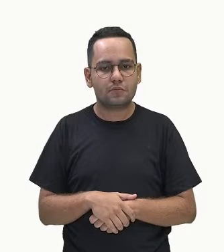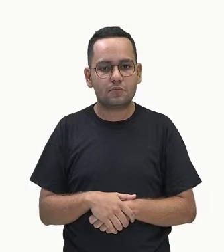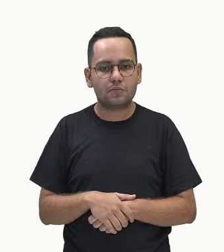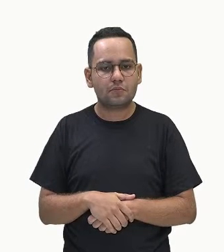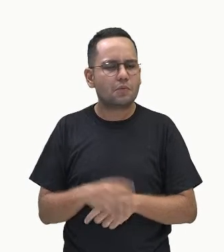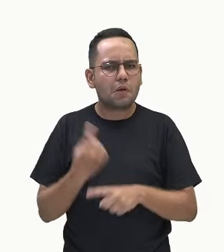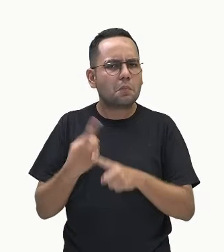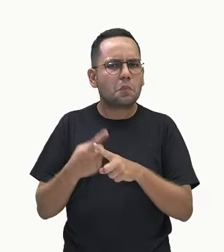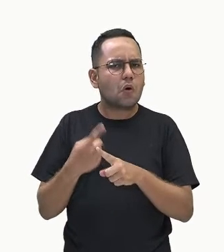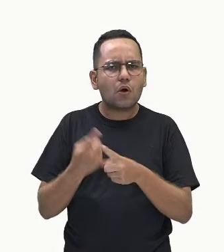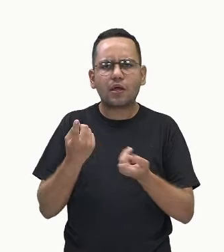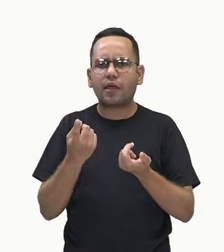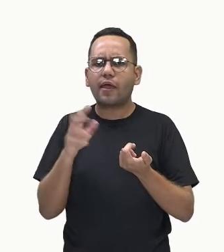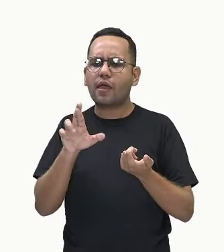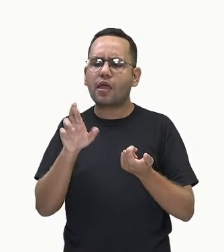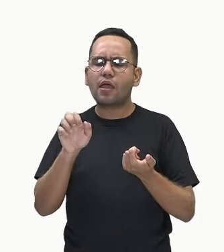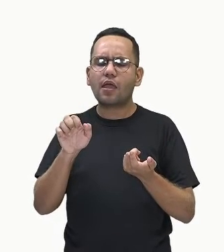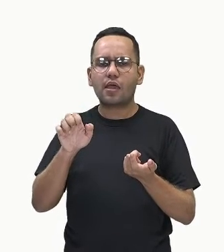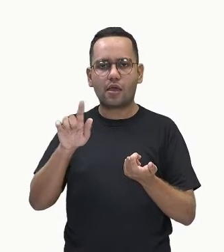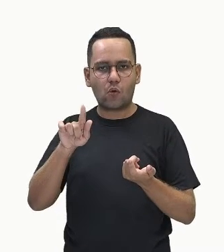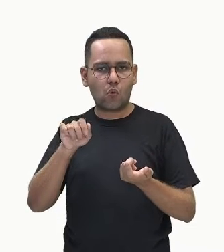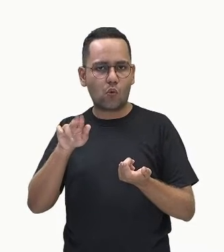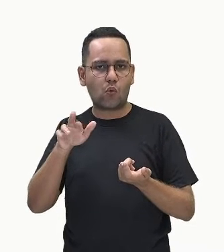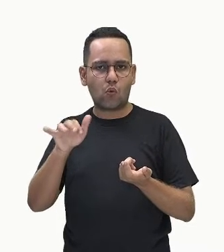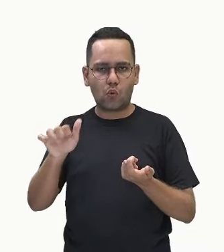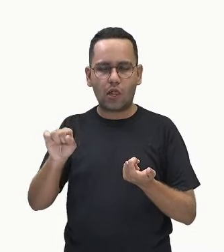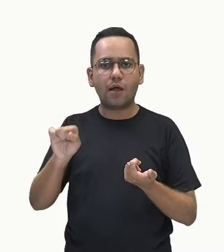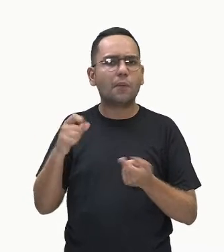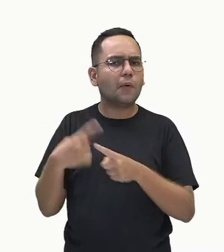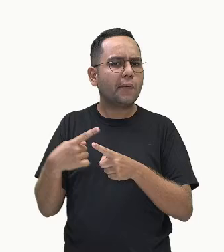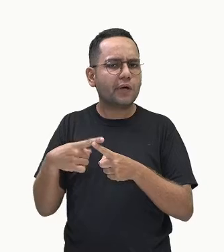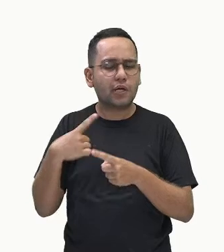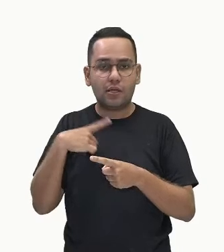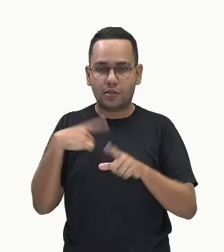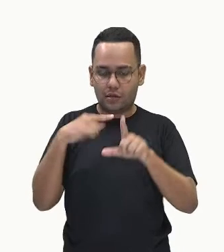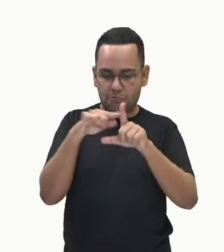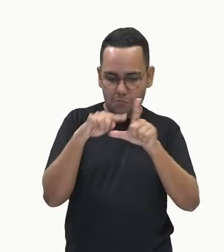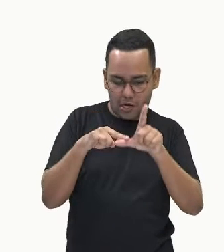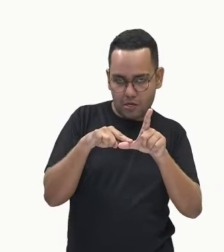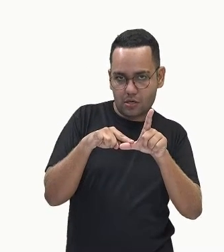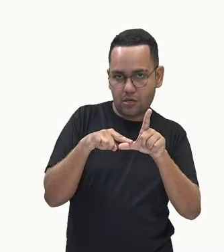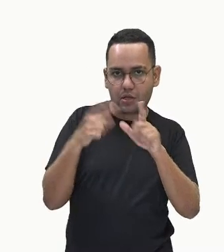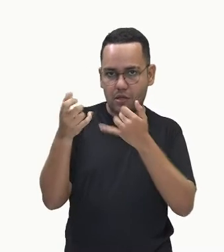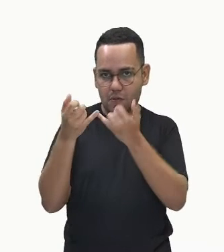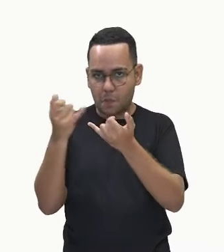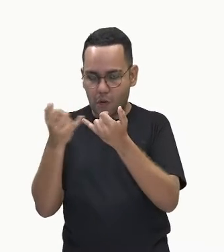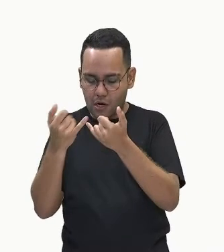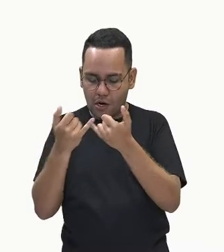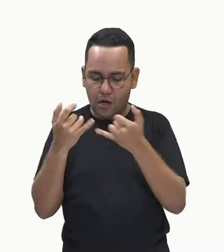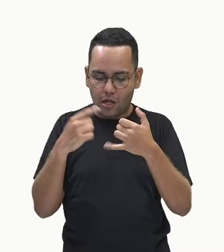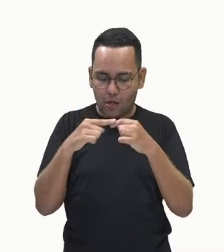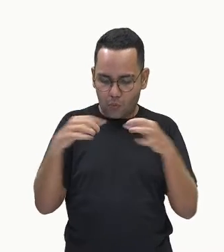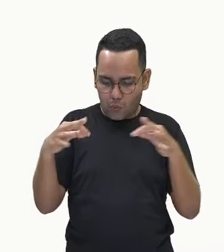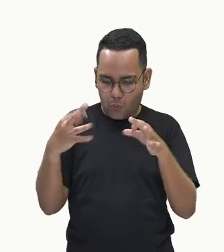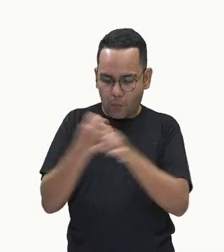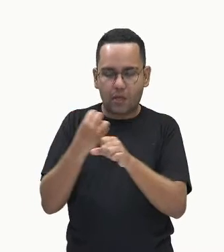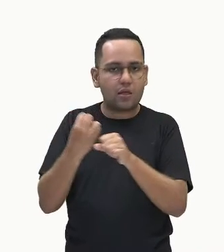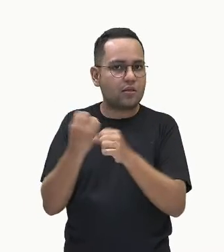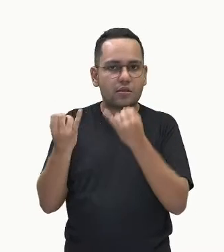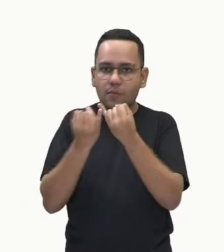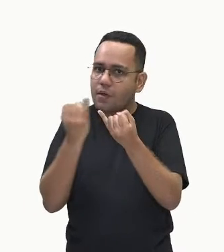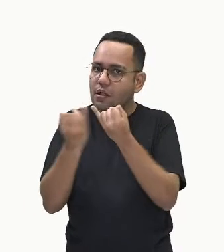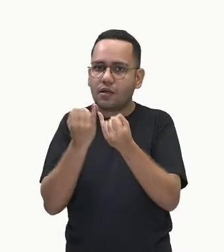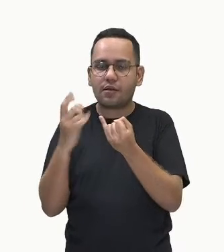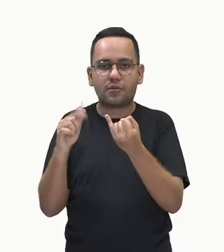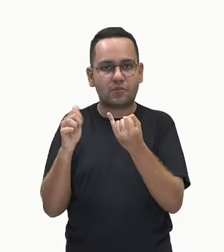a medida de seus lados congruentes, seus ângulos internos também. Essa aqui é a ideia geométrica de um polígono regular. O que